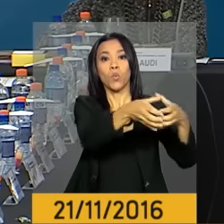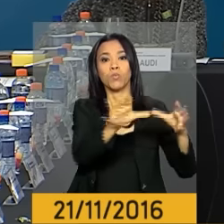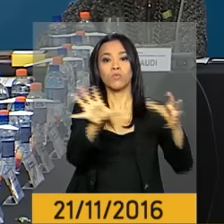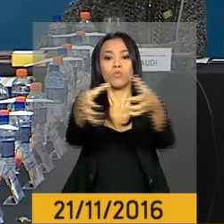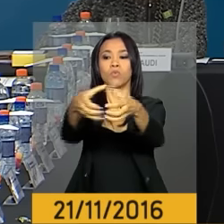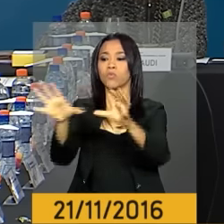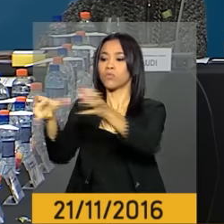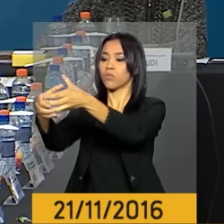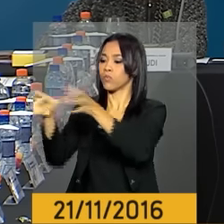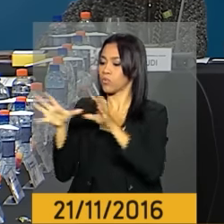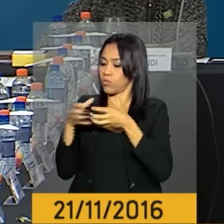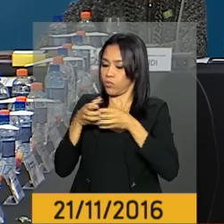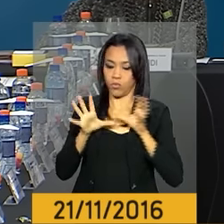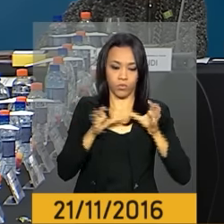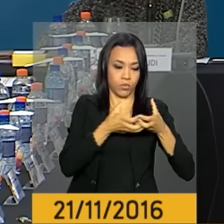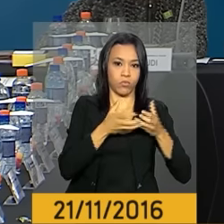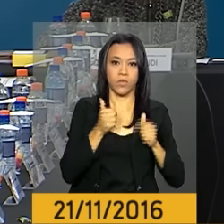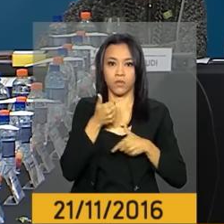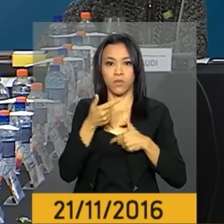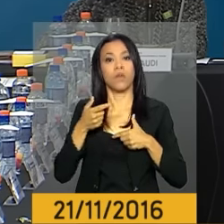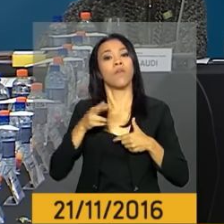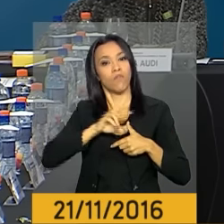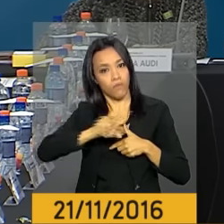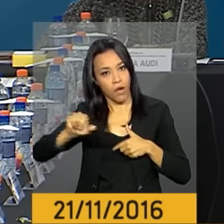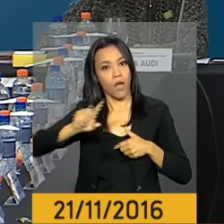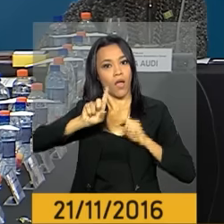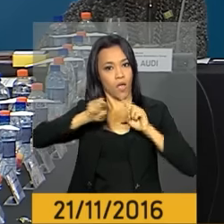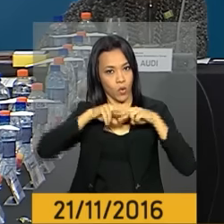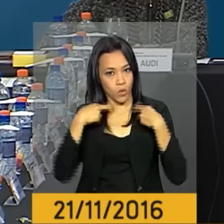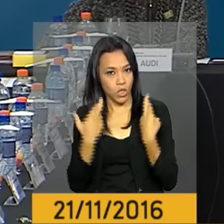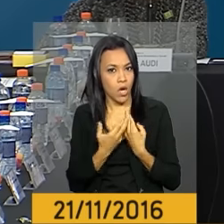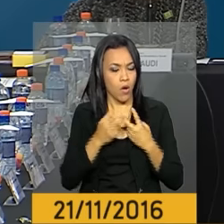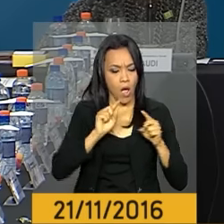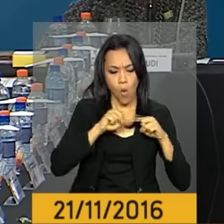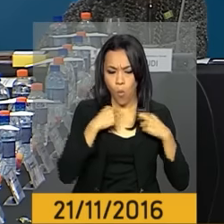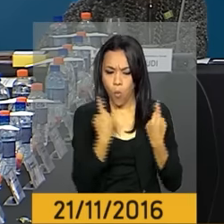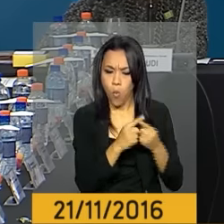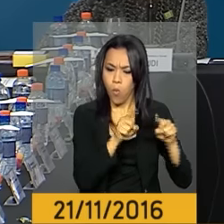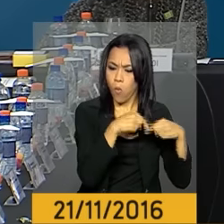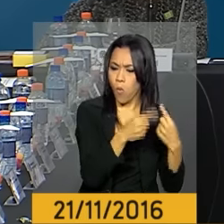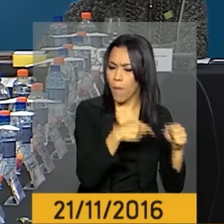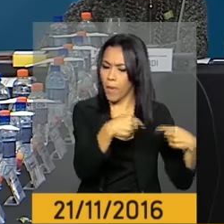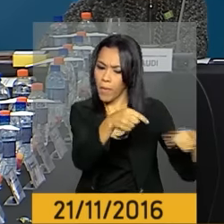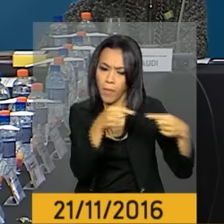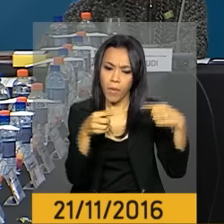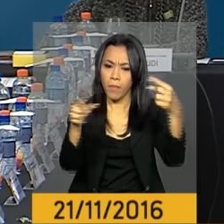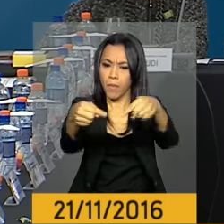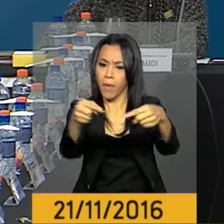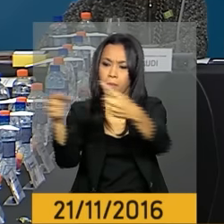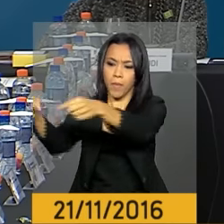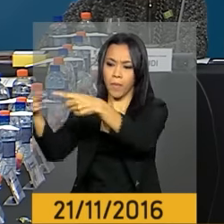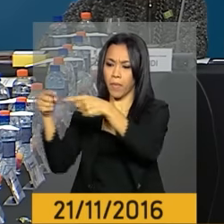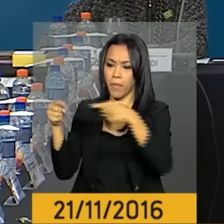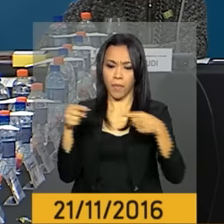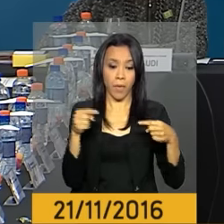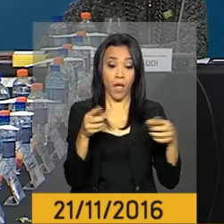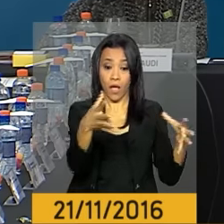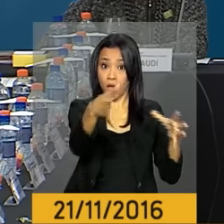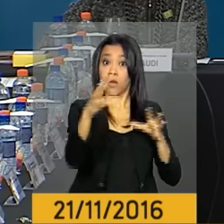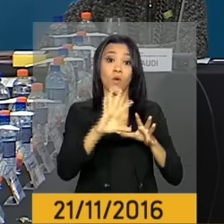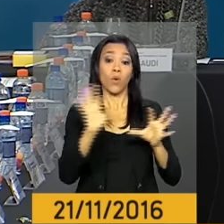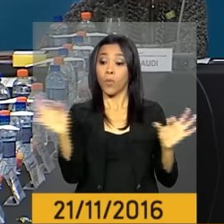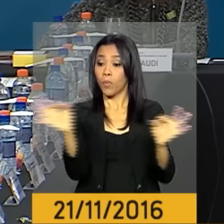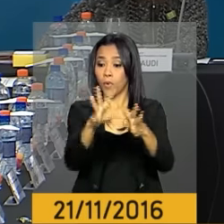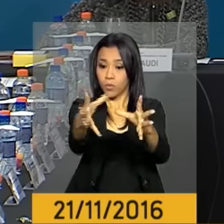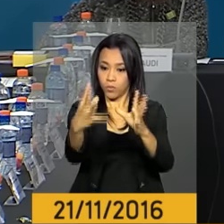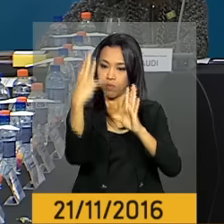mas destes grupos, os senhores hão de produzir resultados. Portanto, reitero, não é apenas